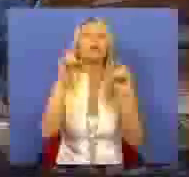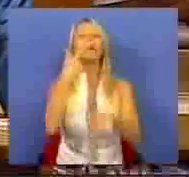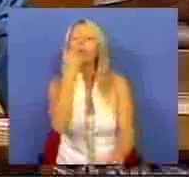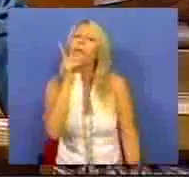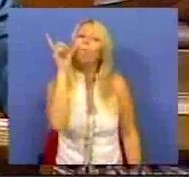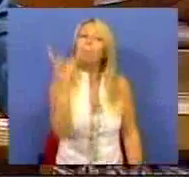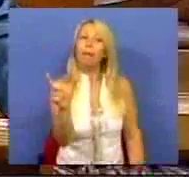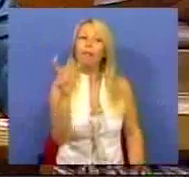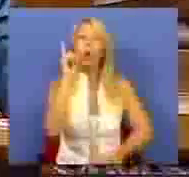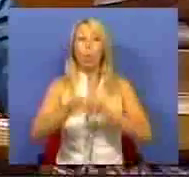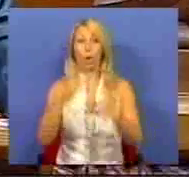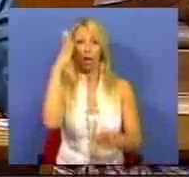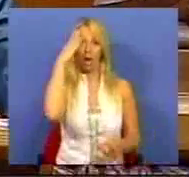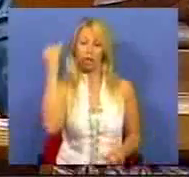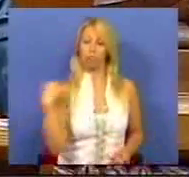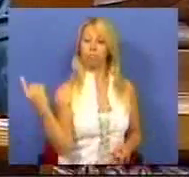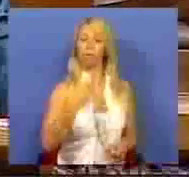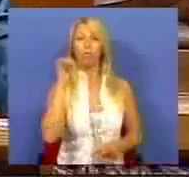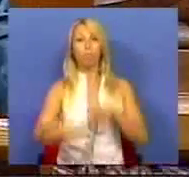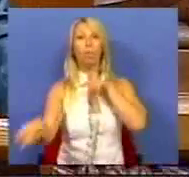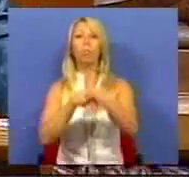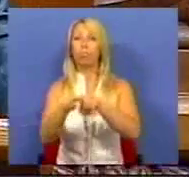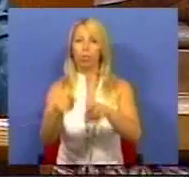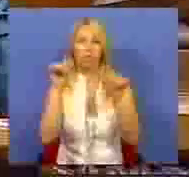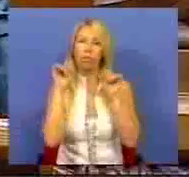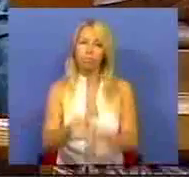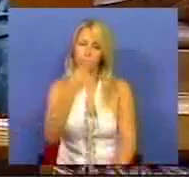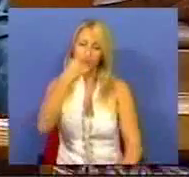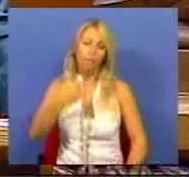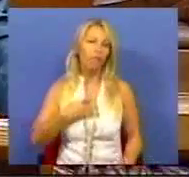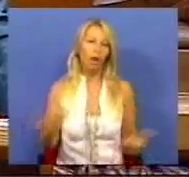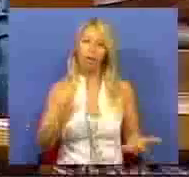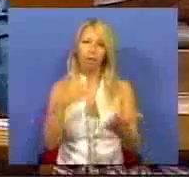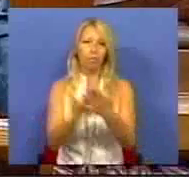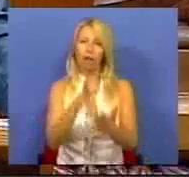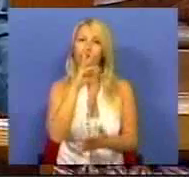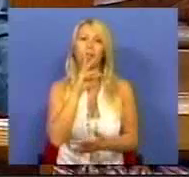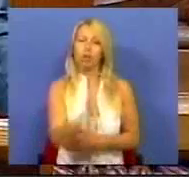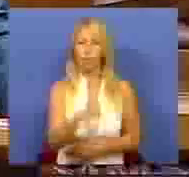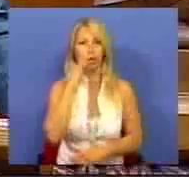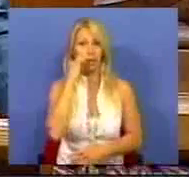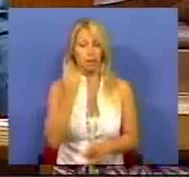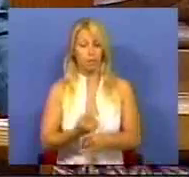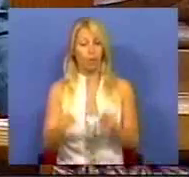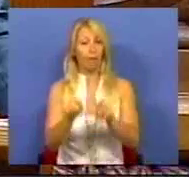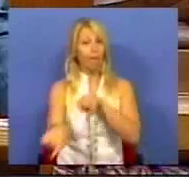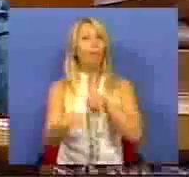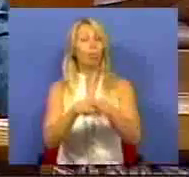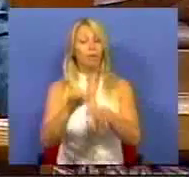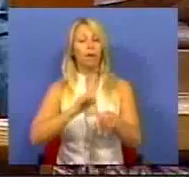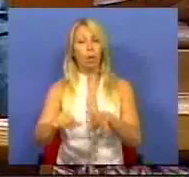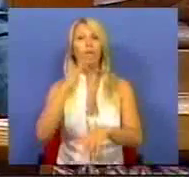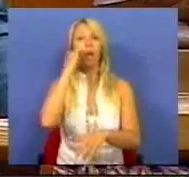palavra, daquilo que entendemos ter sido a política que fracassou na resposta à crise. Porque essa política contra a